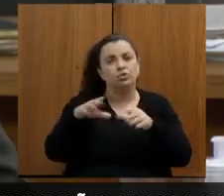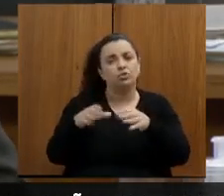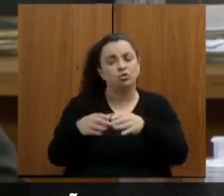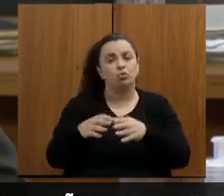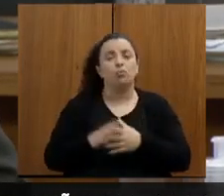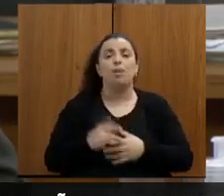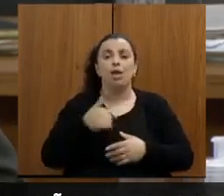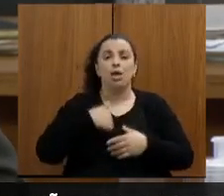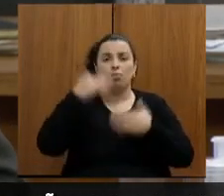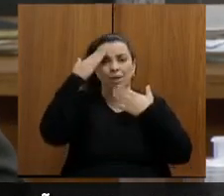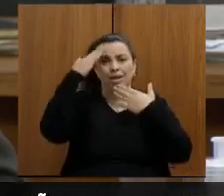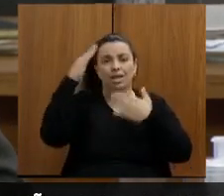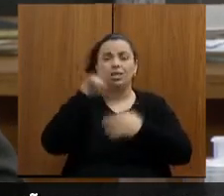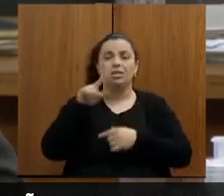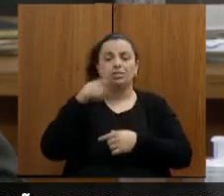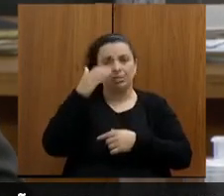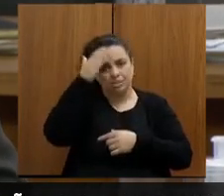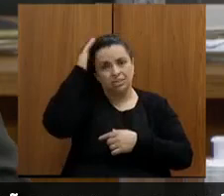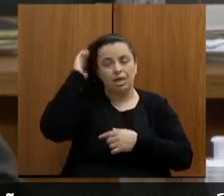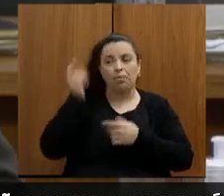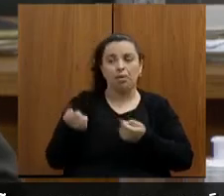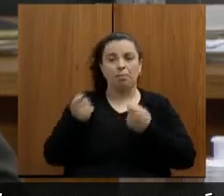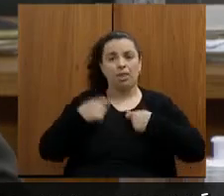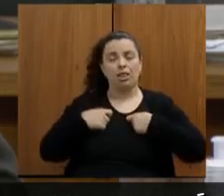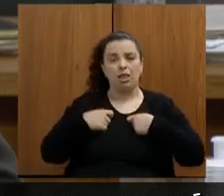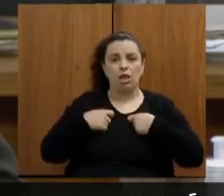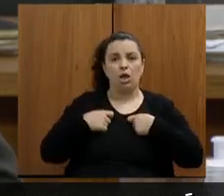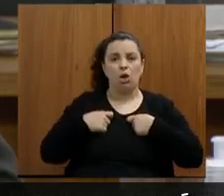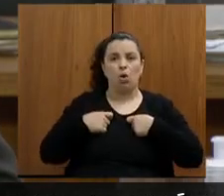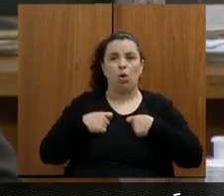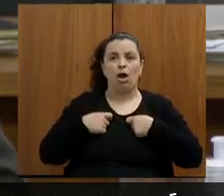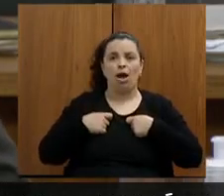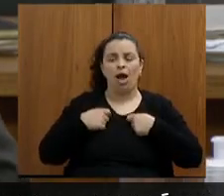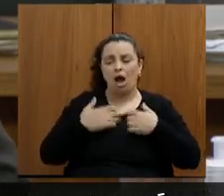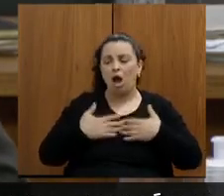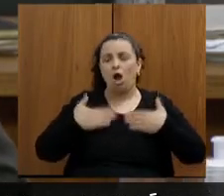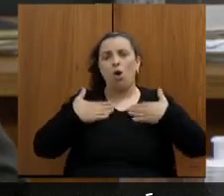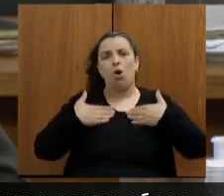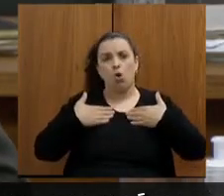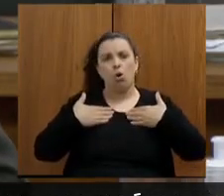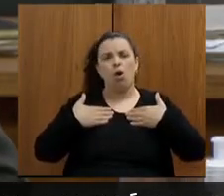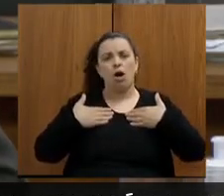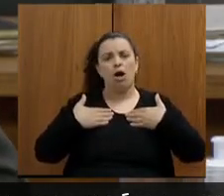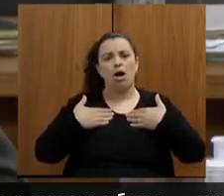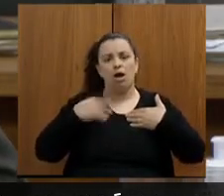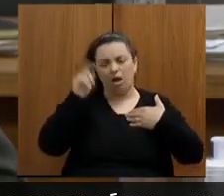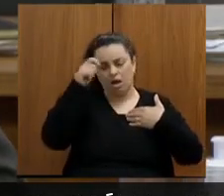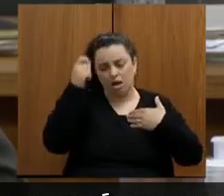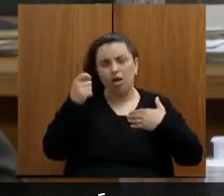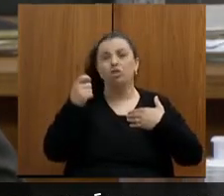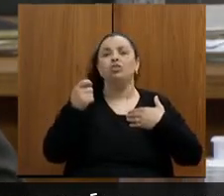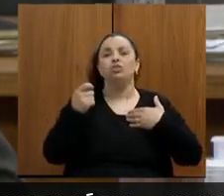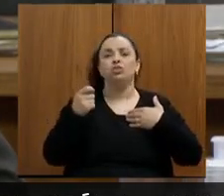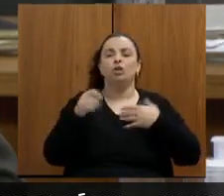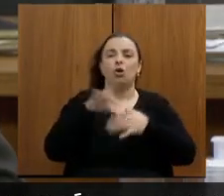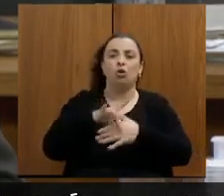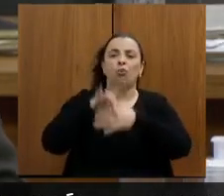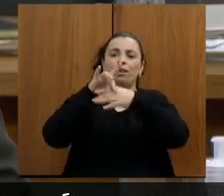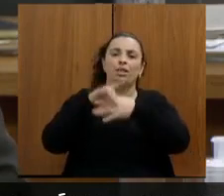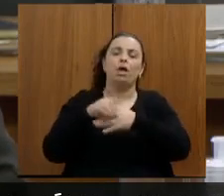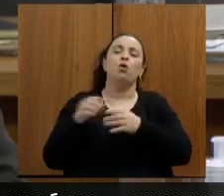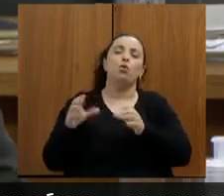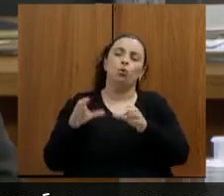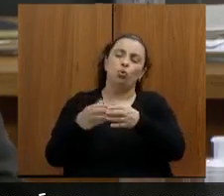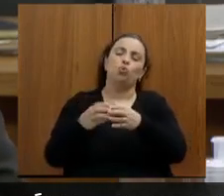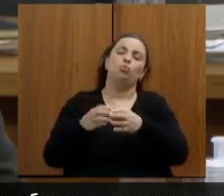por estar me dando esta honra de comandar os Bombeiros Militares de Minas Gerais minha continência minha admiração meu